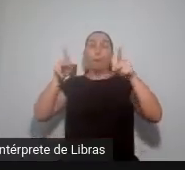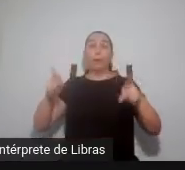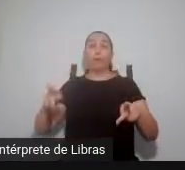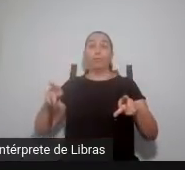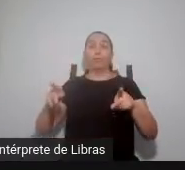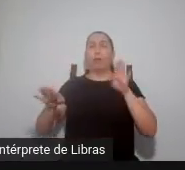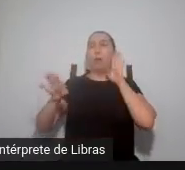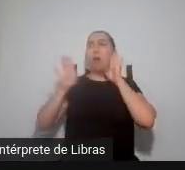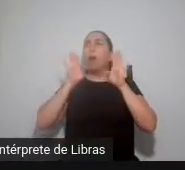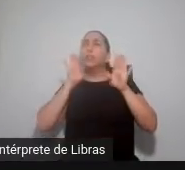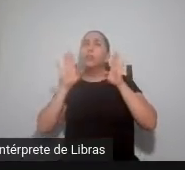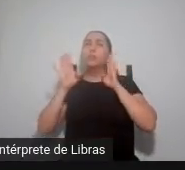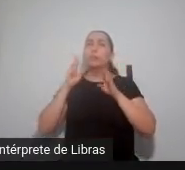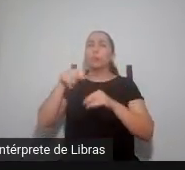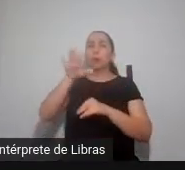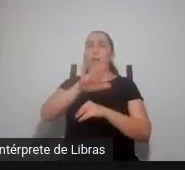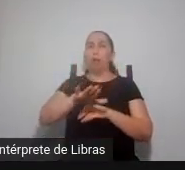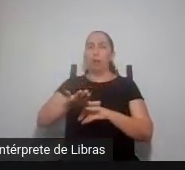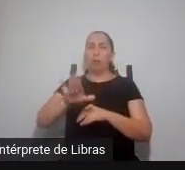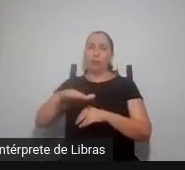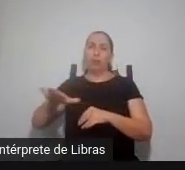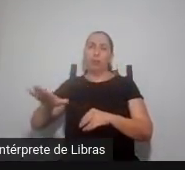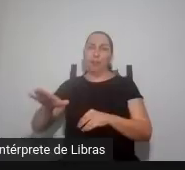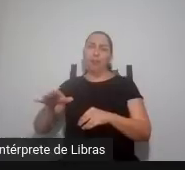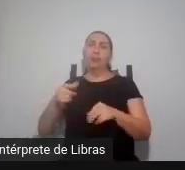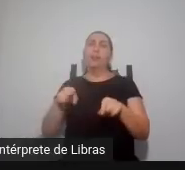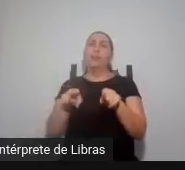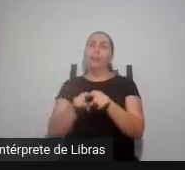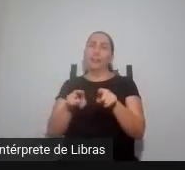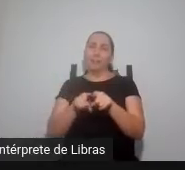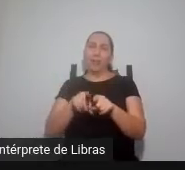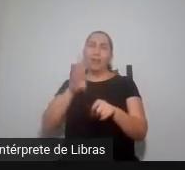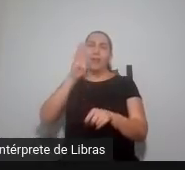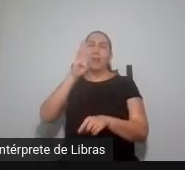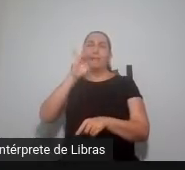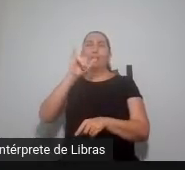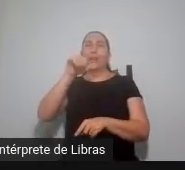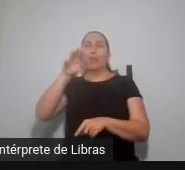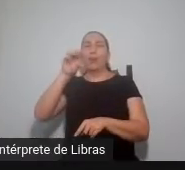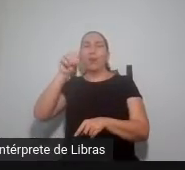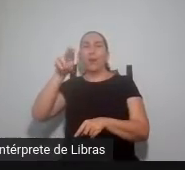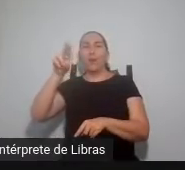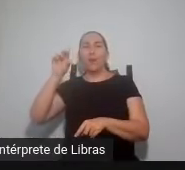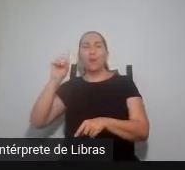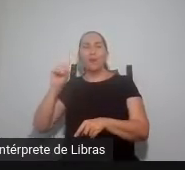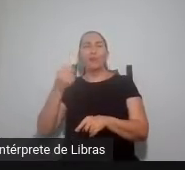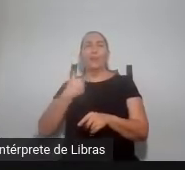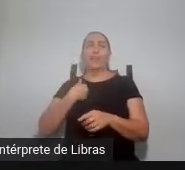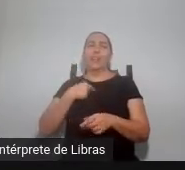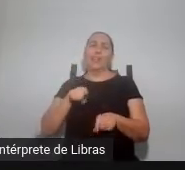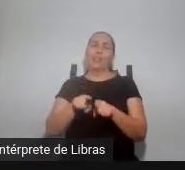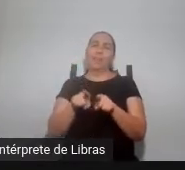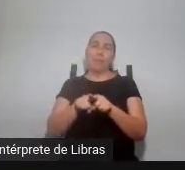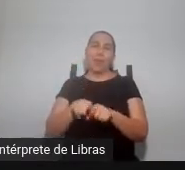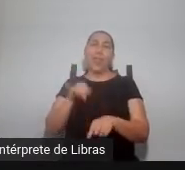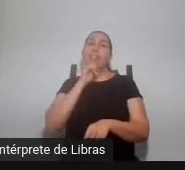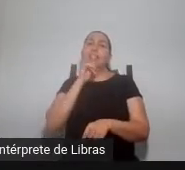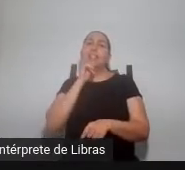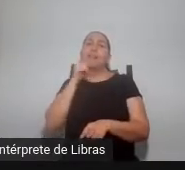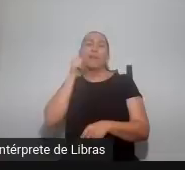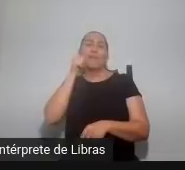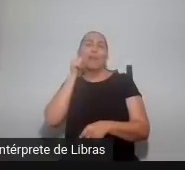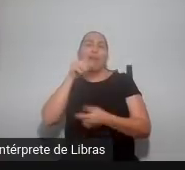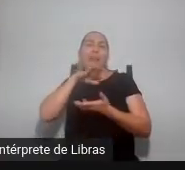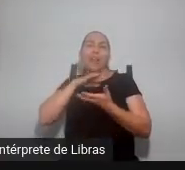você diz daquele exemplo do biome da idosa, né? Ele está ali construindo inferências que dependem mais do conhecimento de mundo que ele